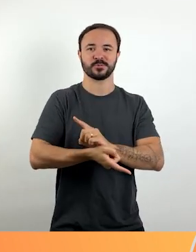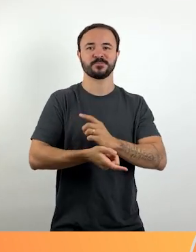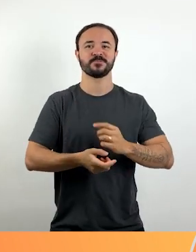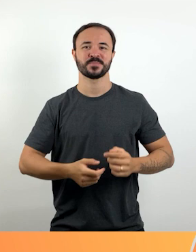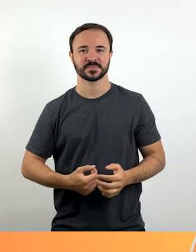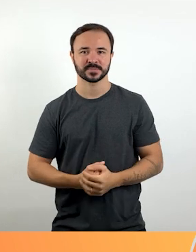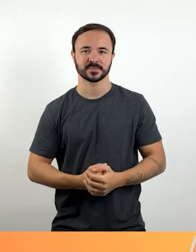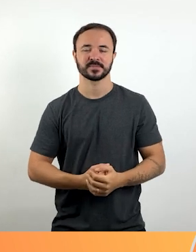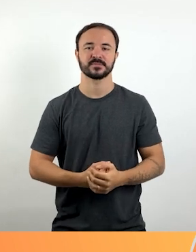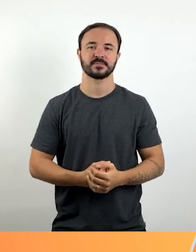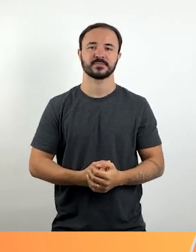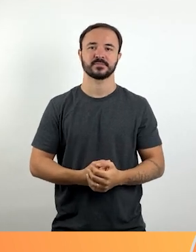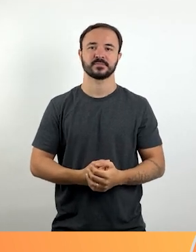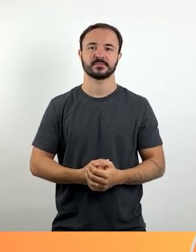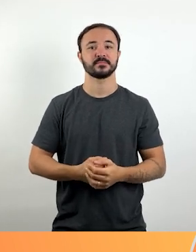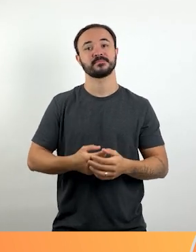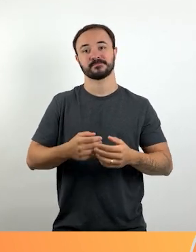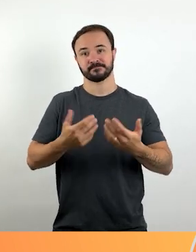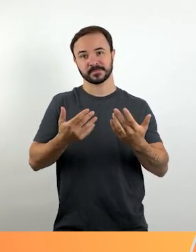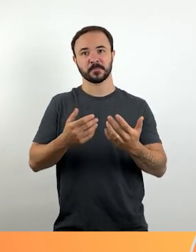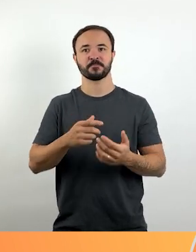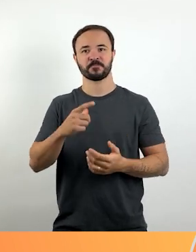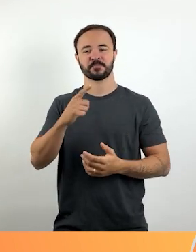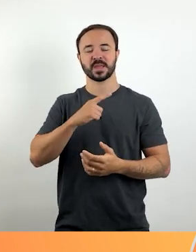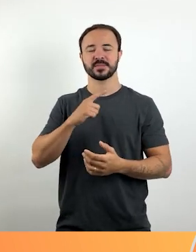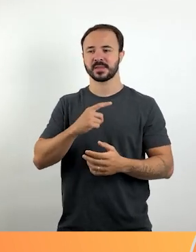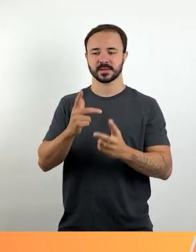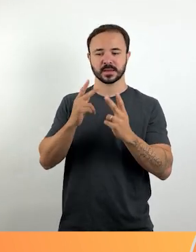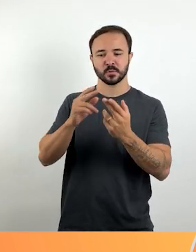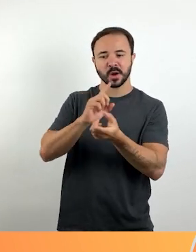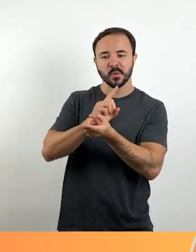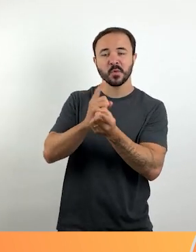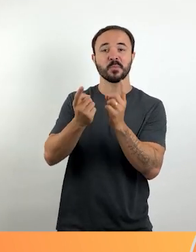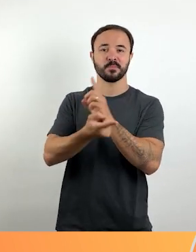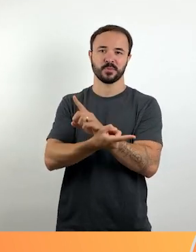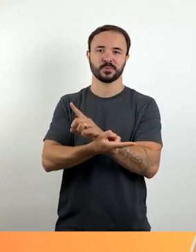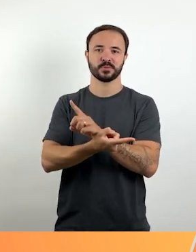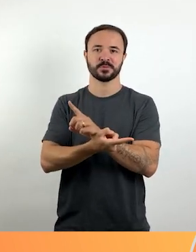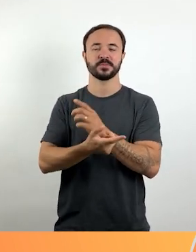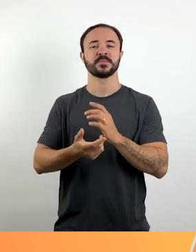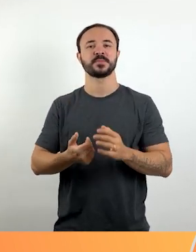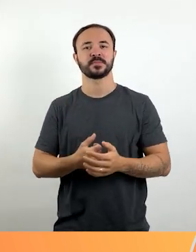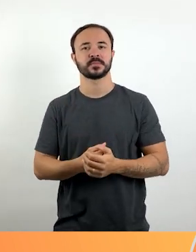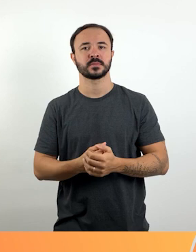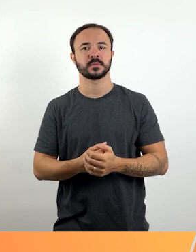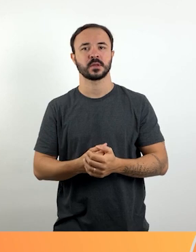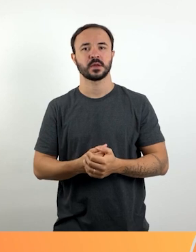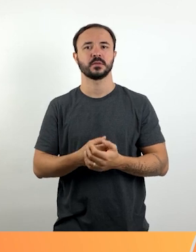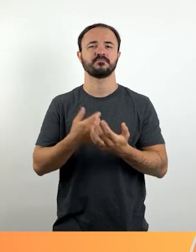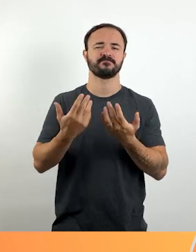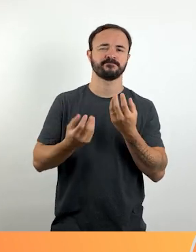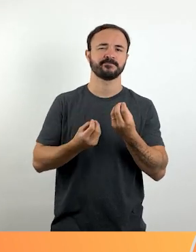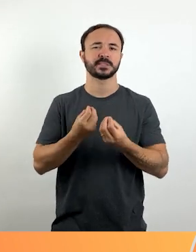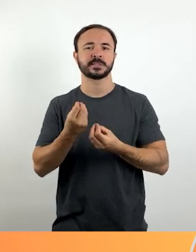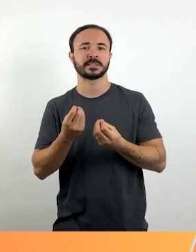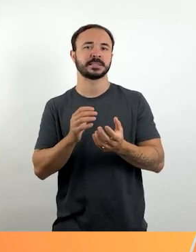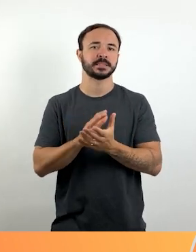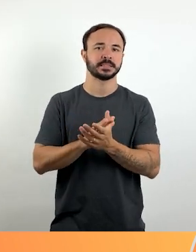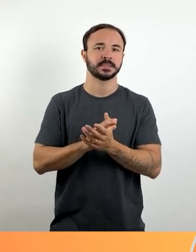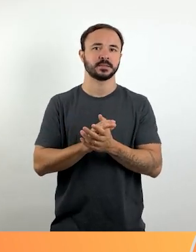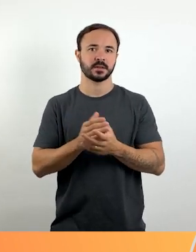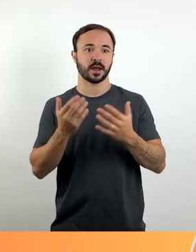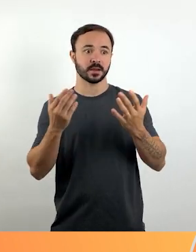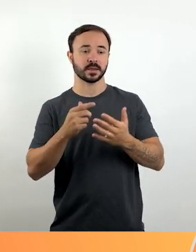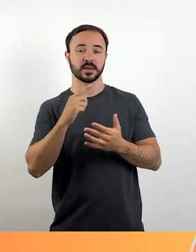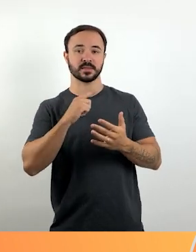porque aqui é uma circunferência e eles estão opostos, beleza? Então, se vai ser nesse sentido, de que